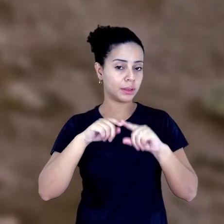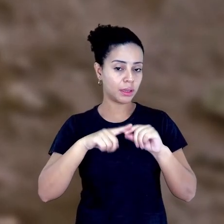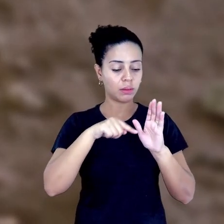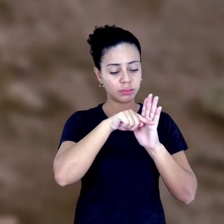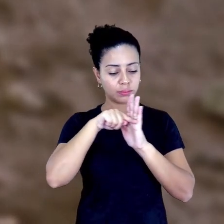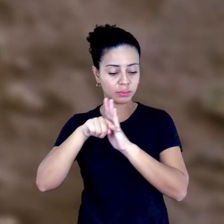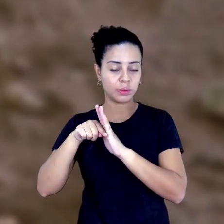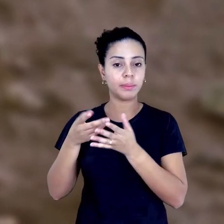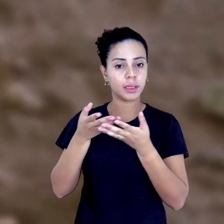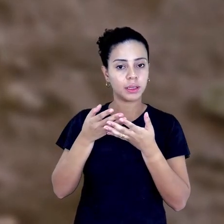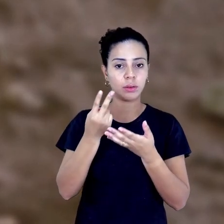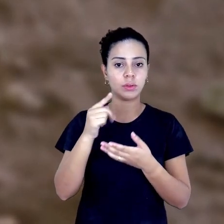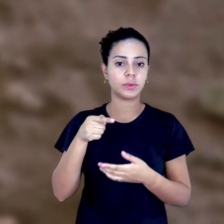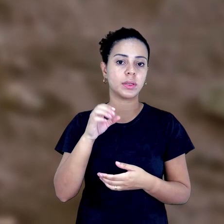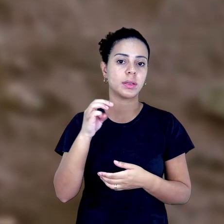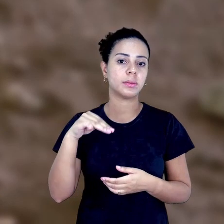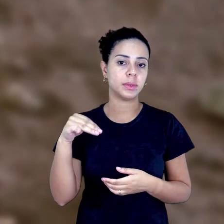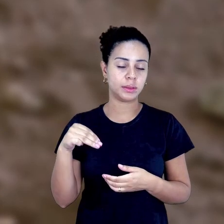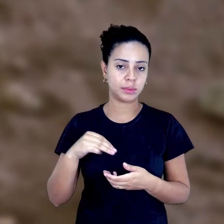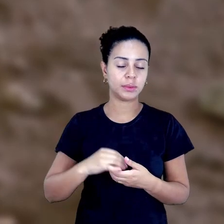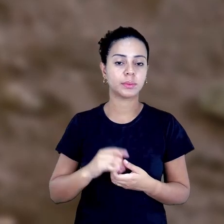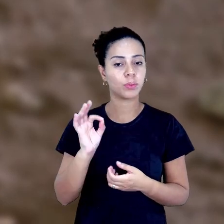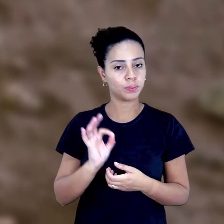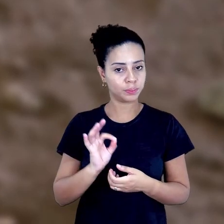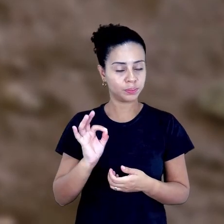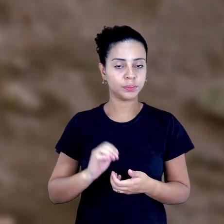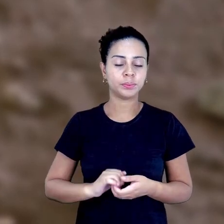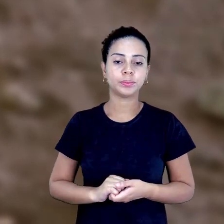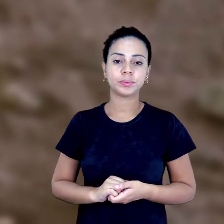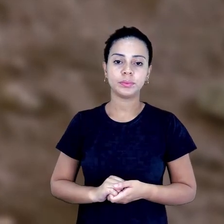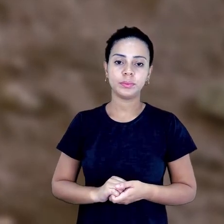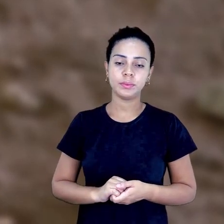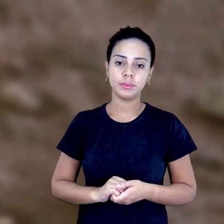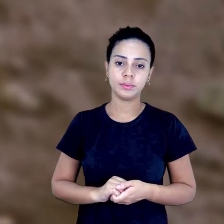material passado na peneira de 2,0 mm em porcentagem.